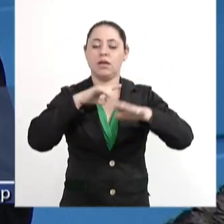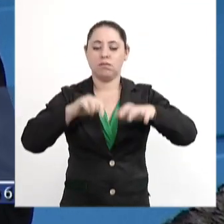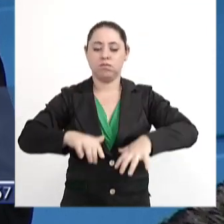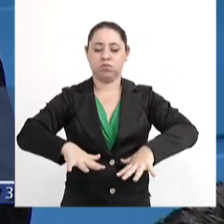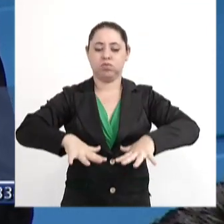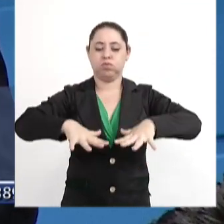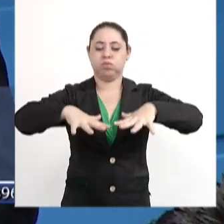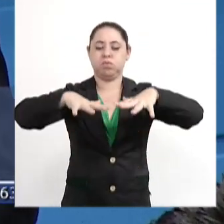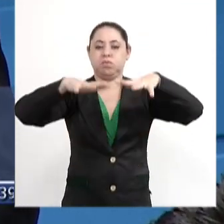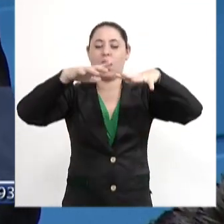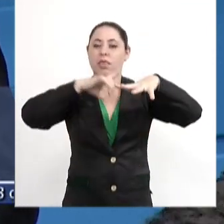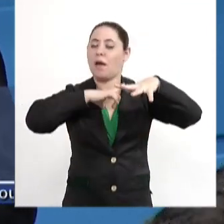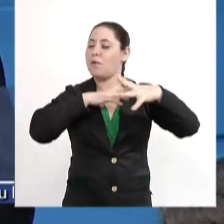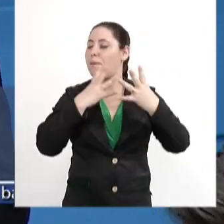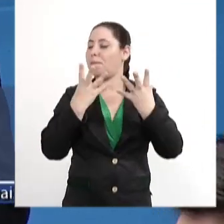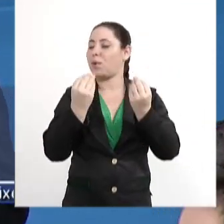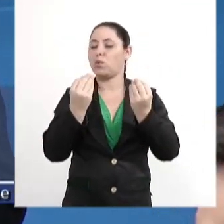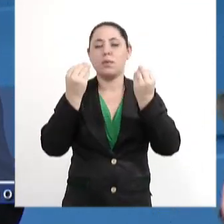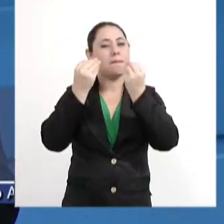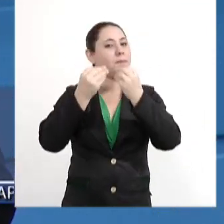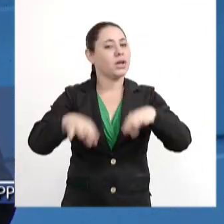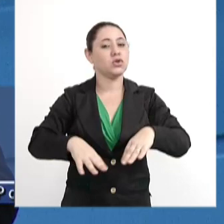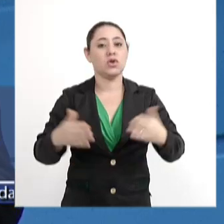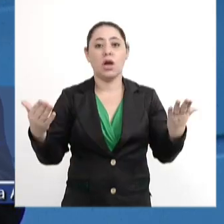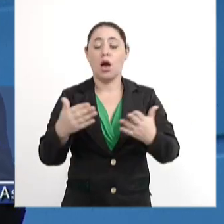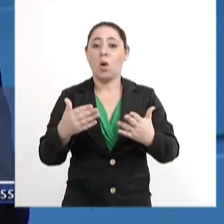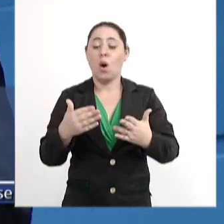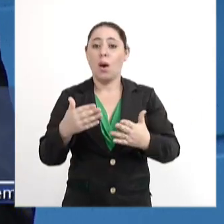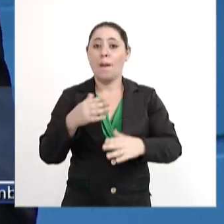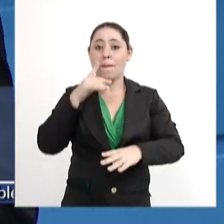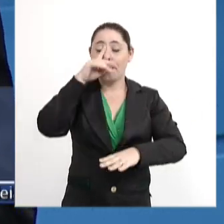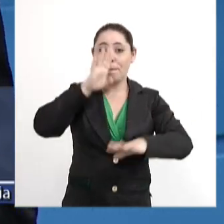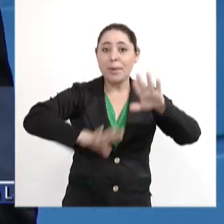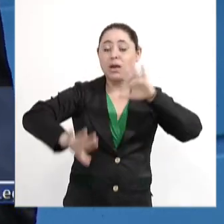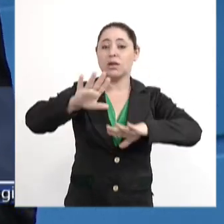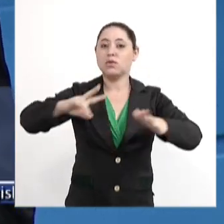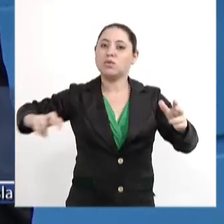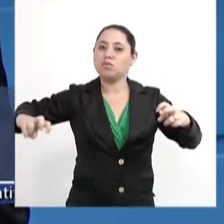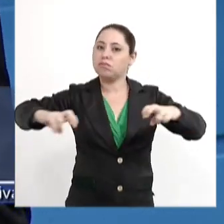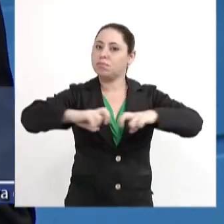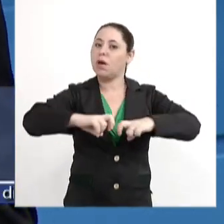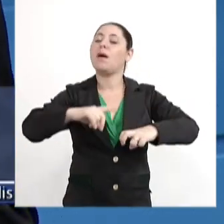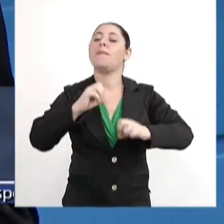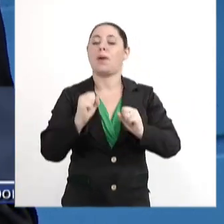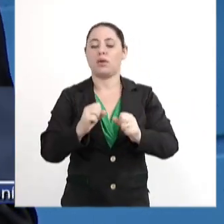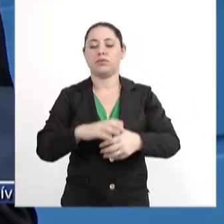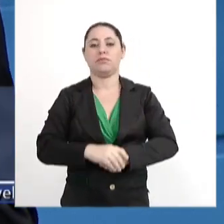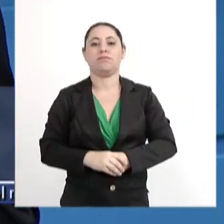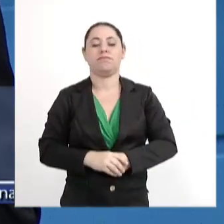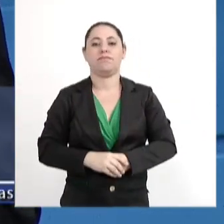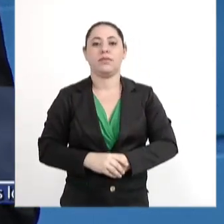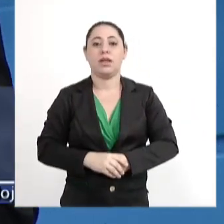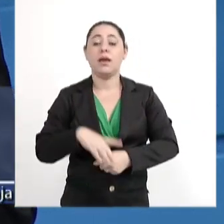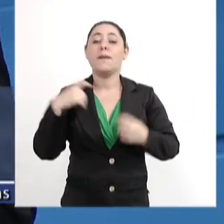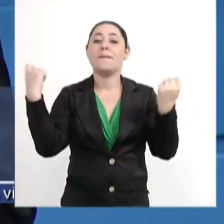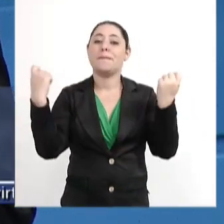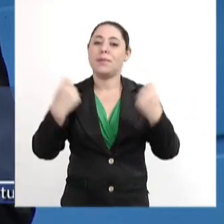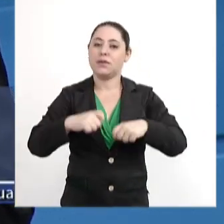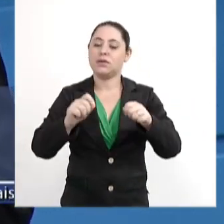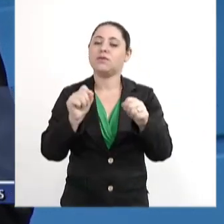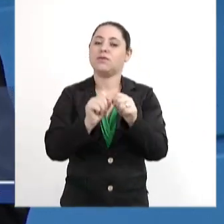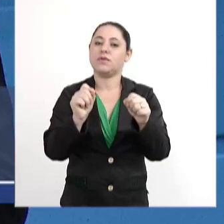causou grandes transtornos e ali há o risco iminente de acidentes a cada dia. Então é necessário que se faça